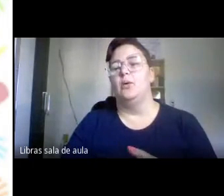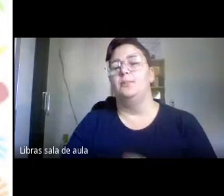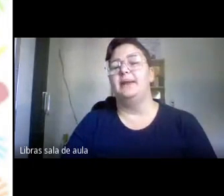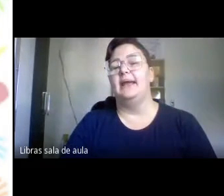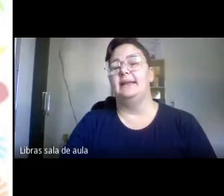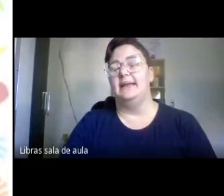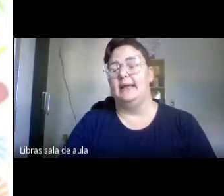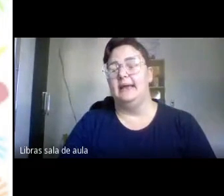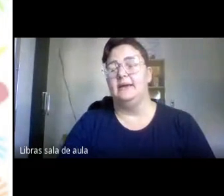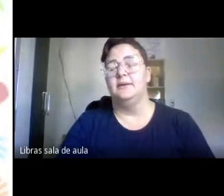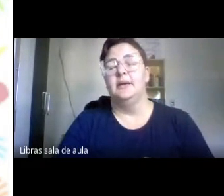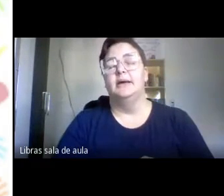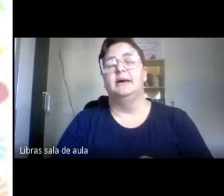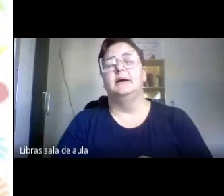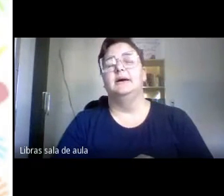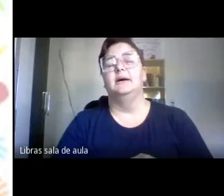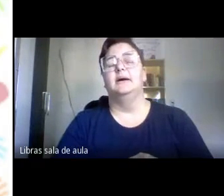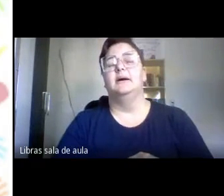poder compreender